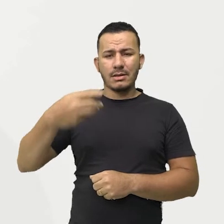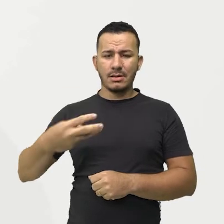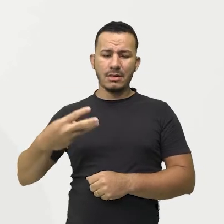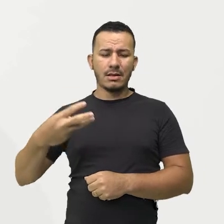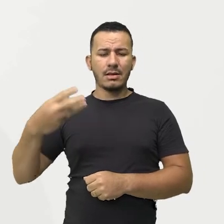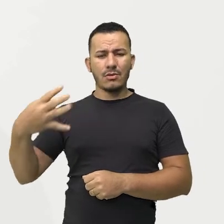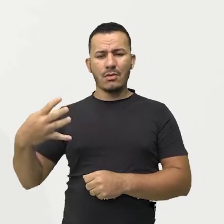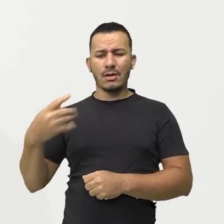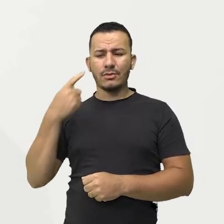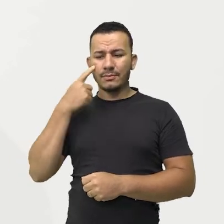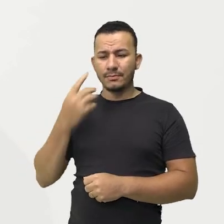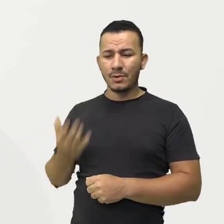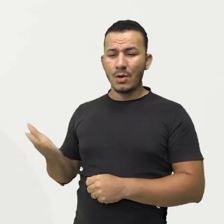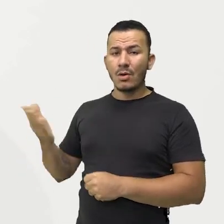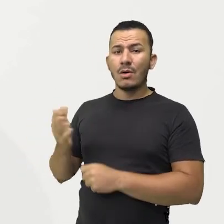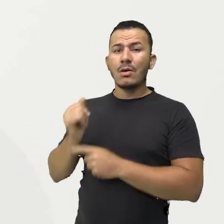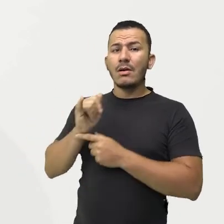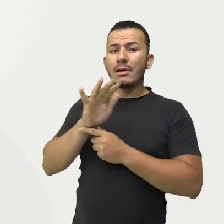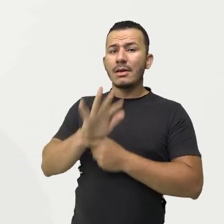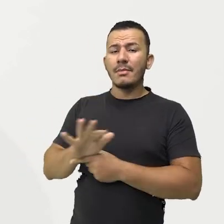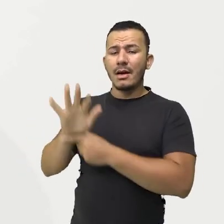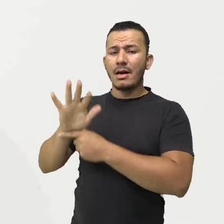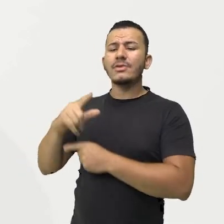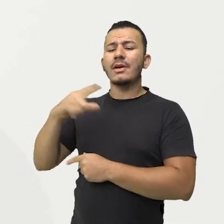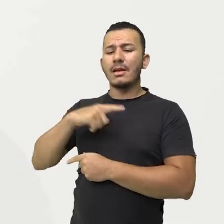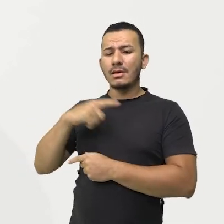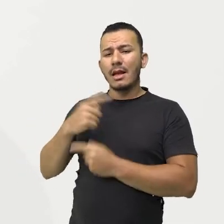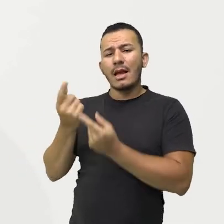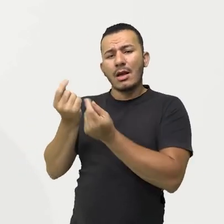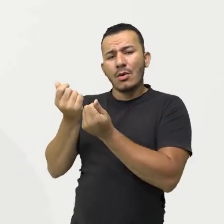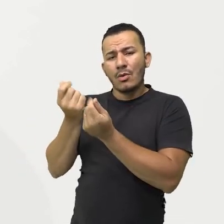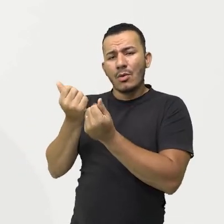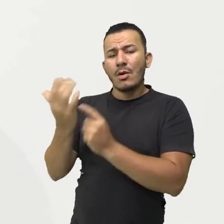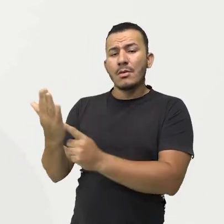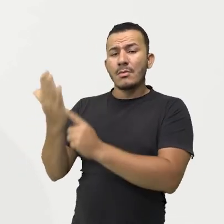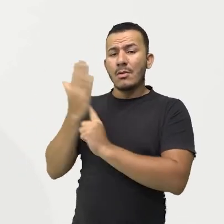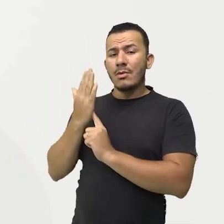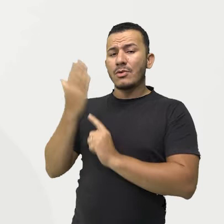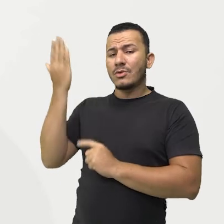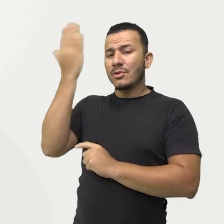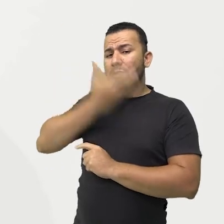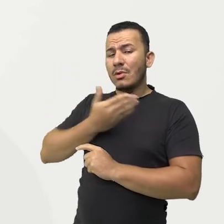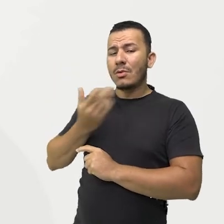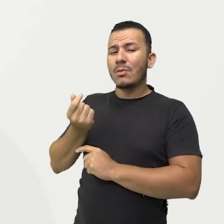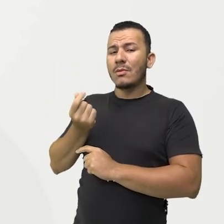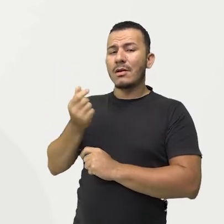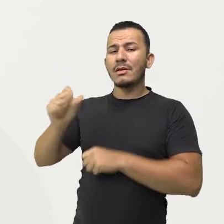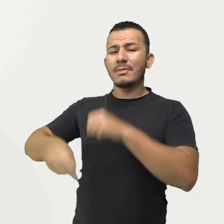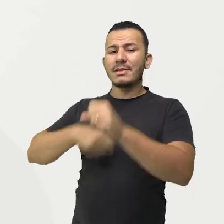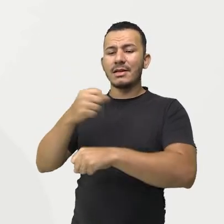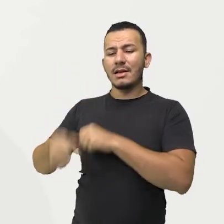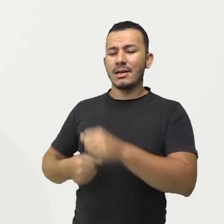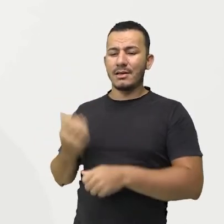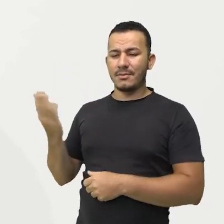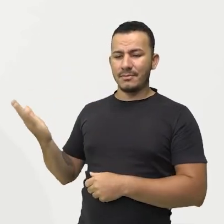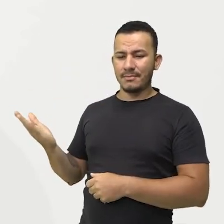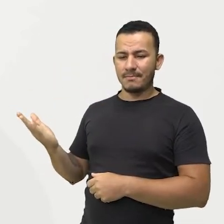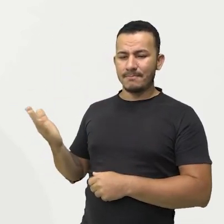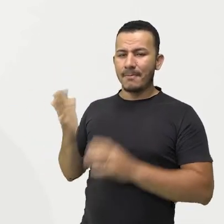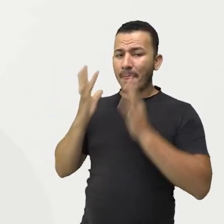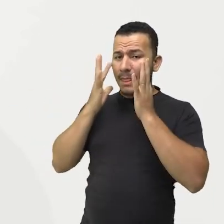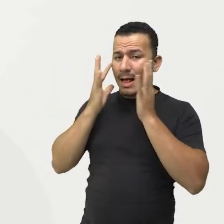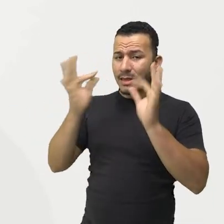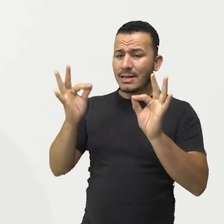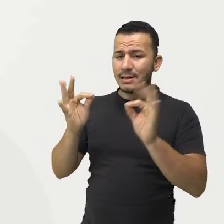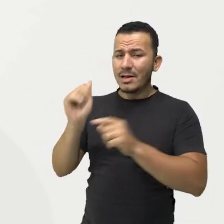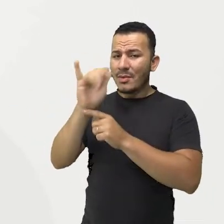questão. Aqui na imagem, ó, a imagem dá pra gente o valor da bicicleta. Opa, professor,